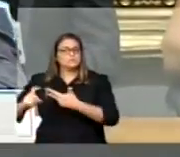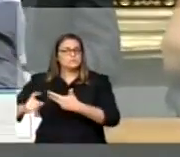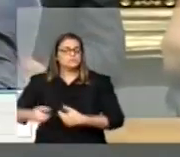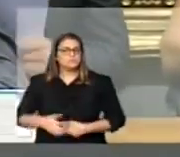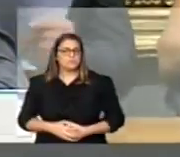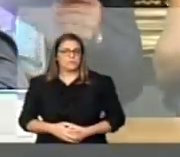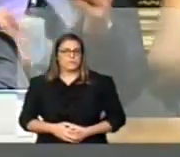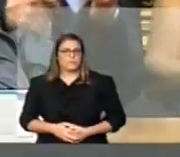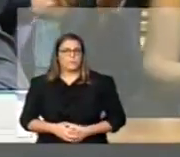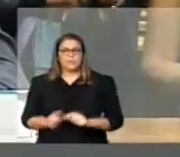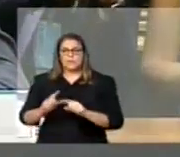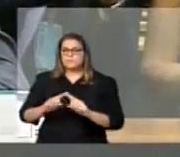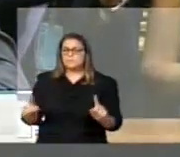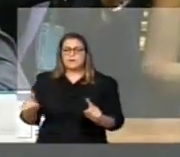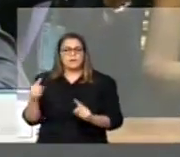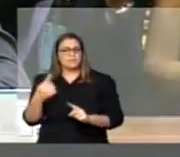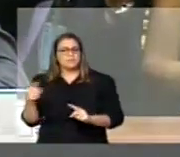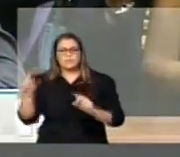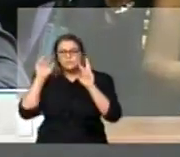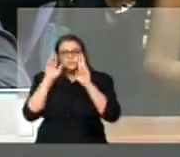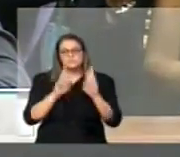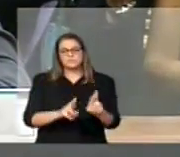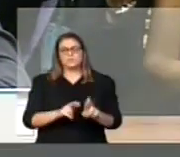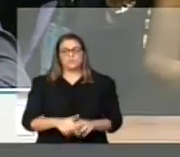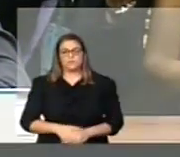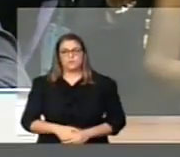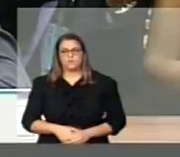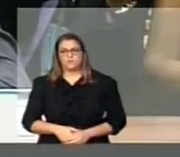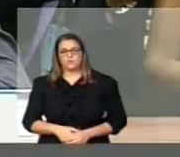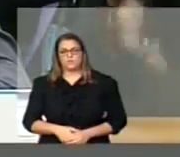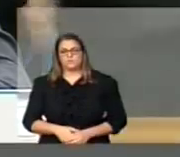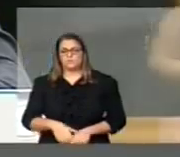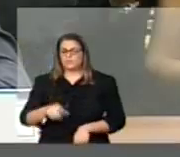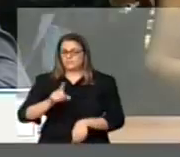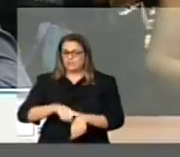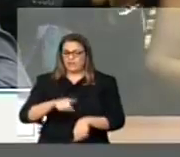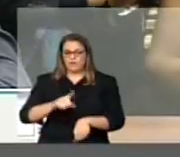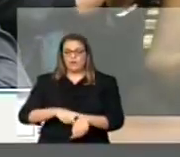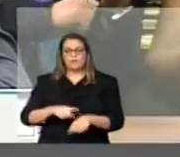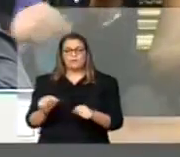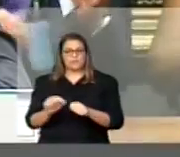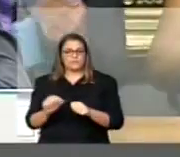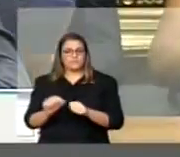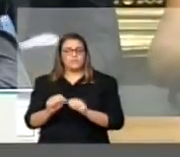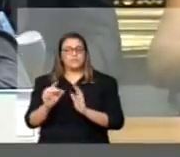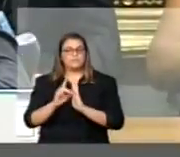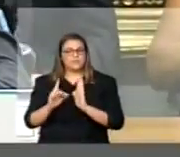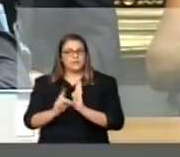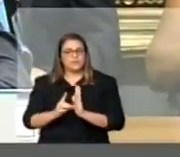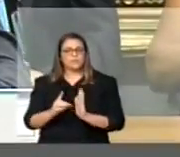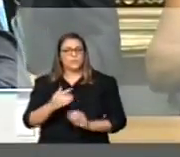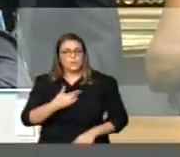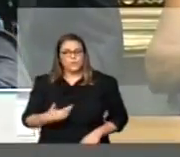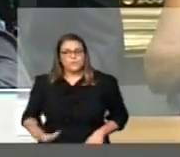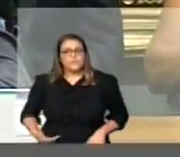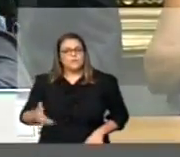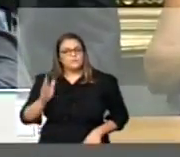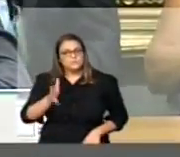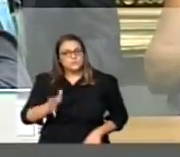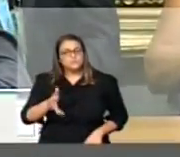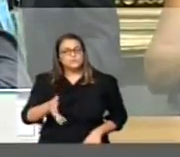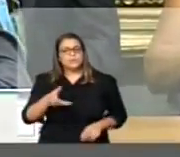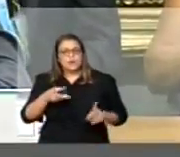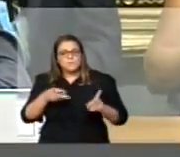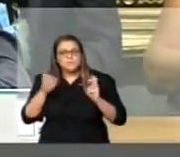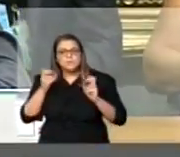A ilegalidade dos decretos decorreu do fato de que, no momento em que foram editados, o governo já havia reconhecido